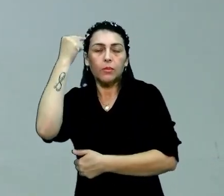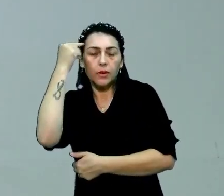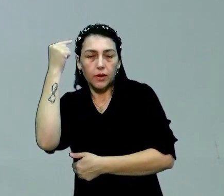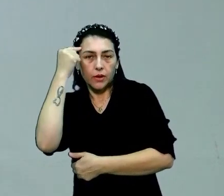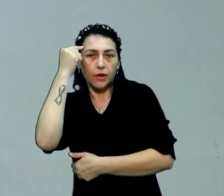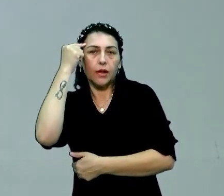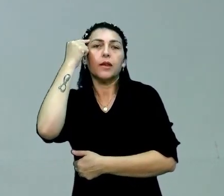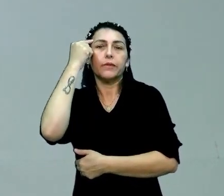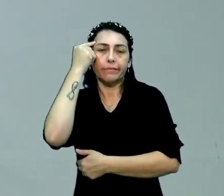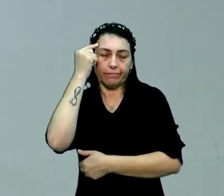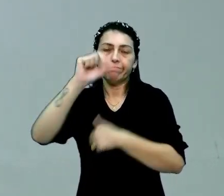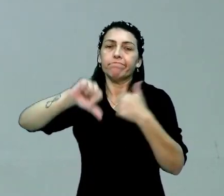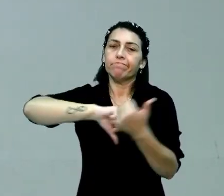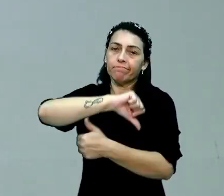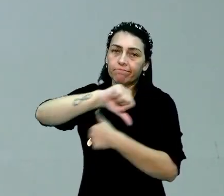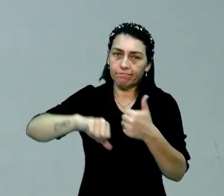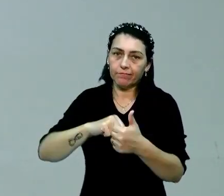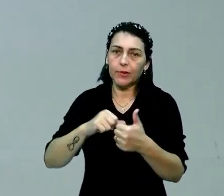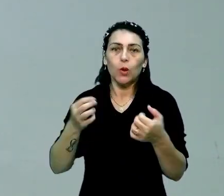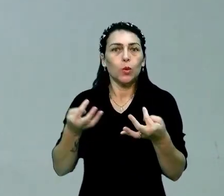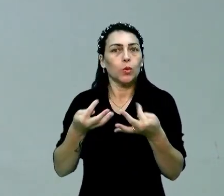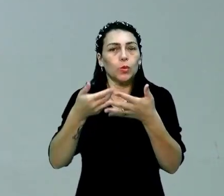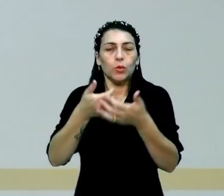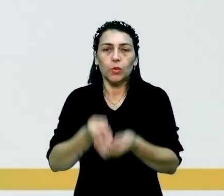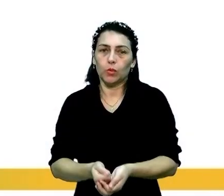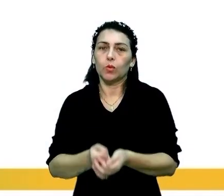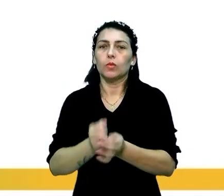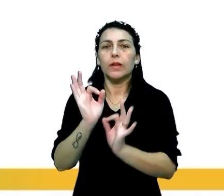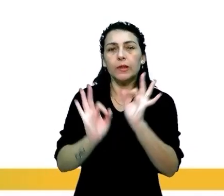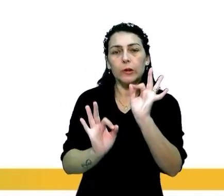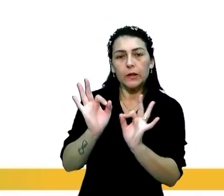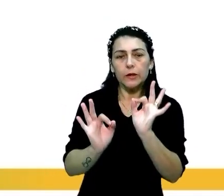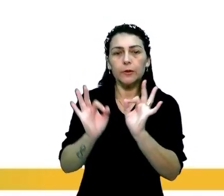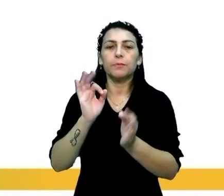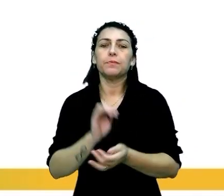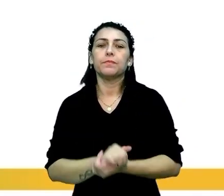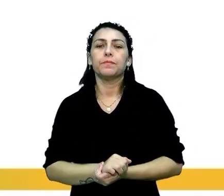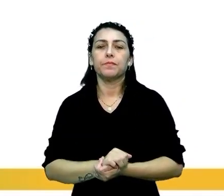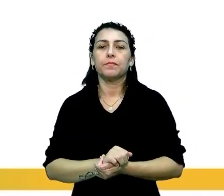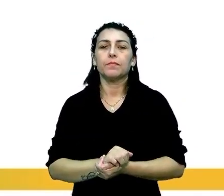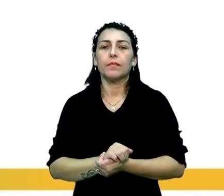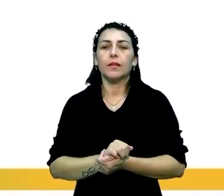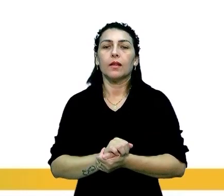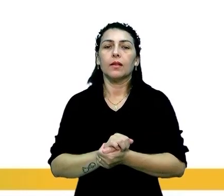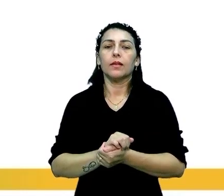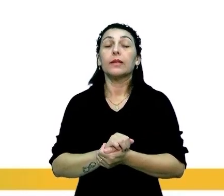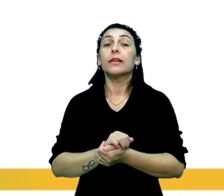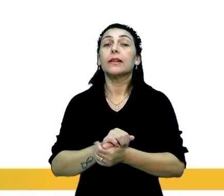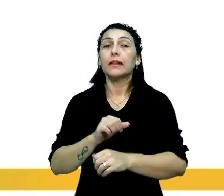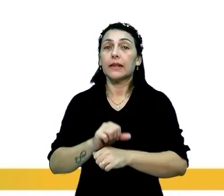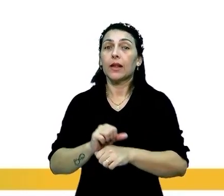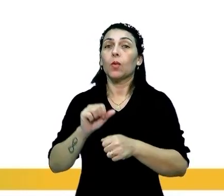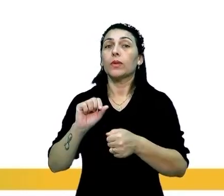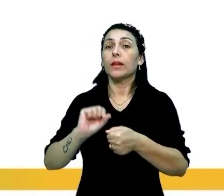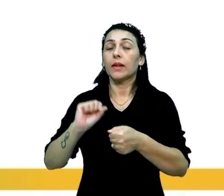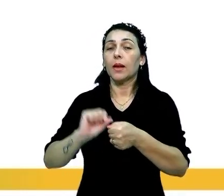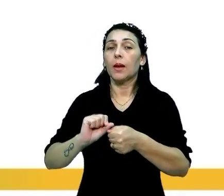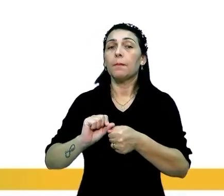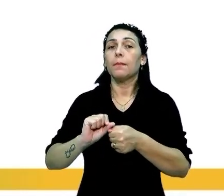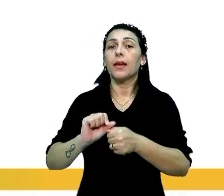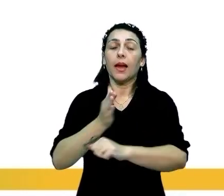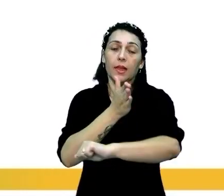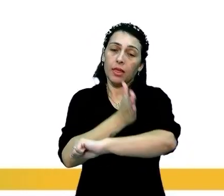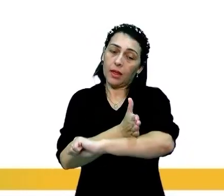mente sã, ou transformação. Veja que tudo vai se elencando. Seguindo mais um pouco, a gente já tem a Idade Média, que tem o corpo